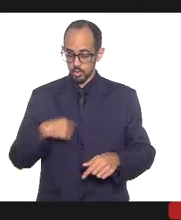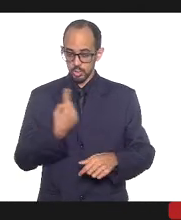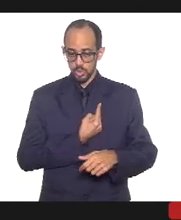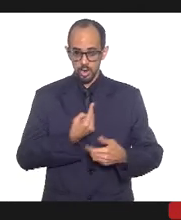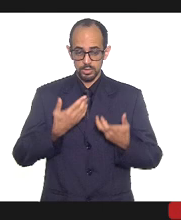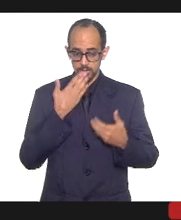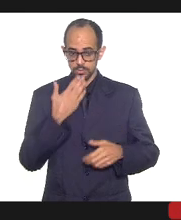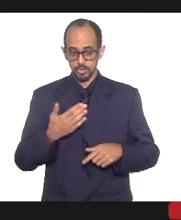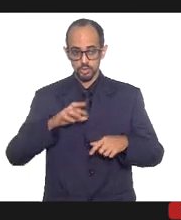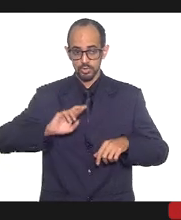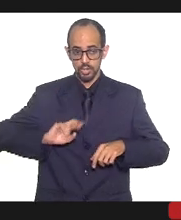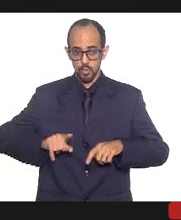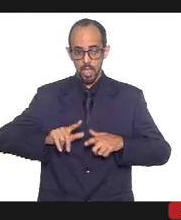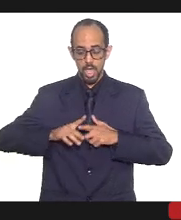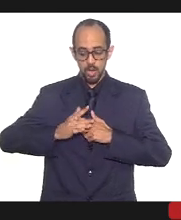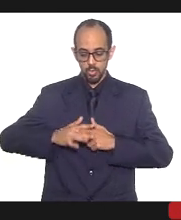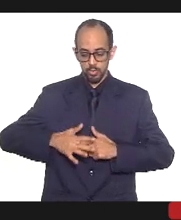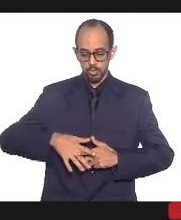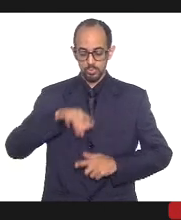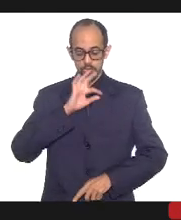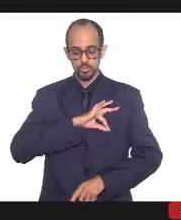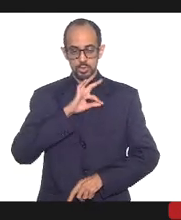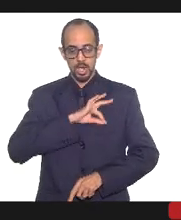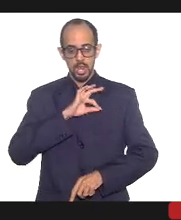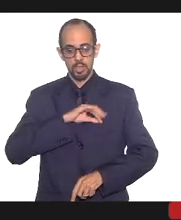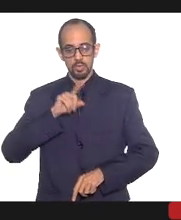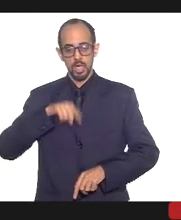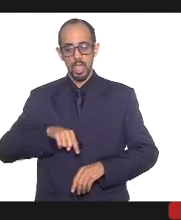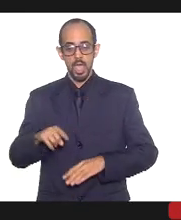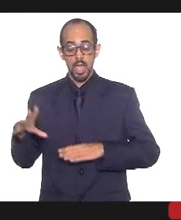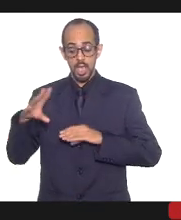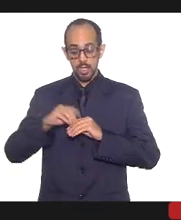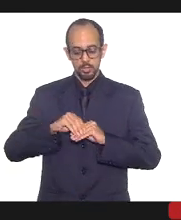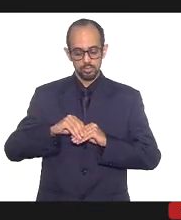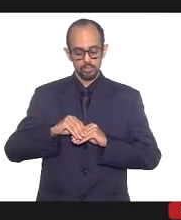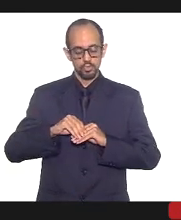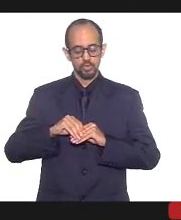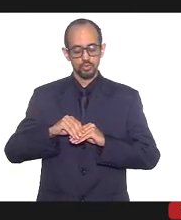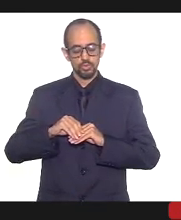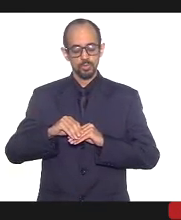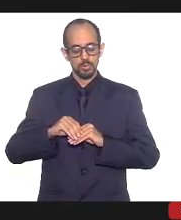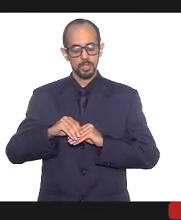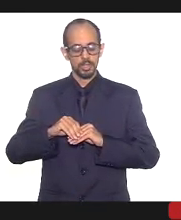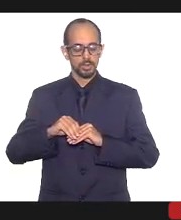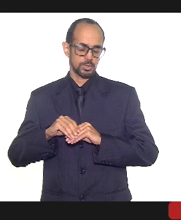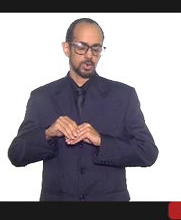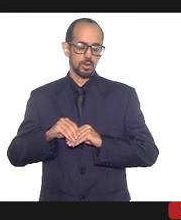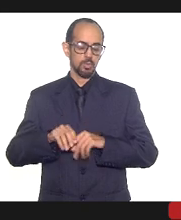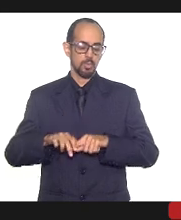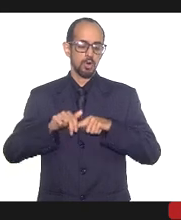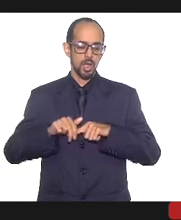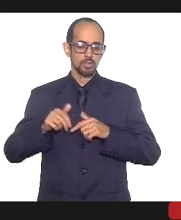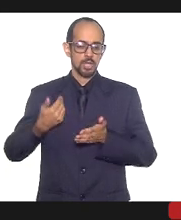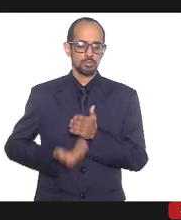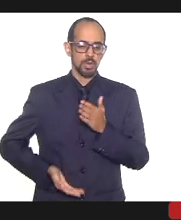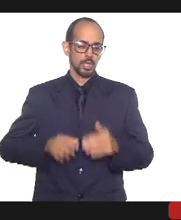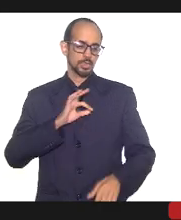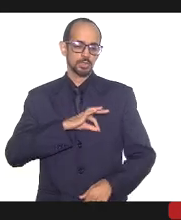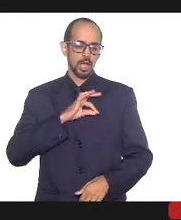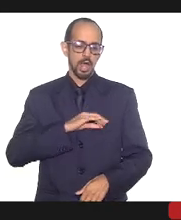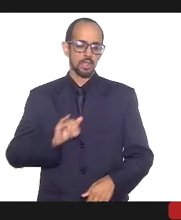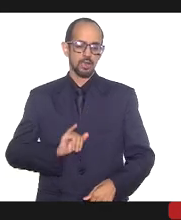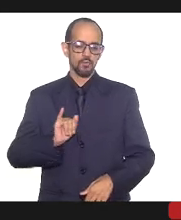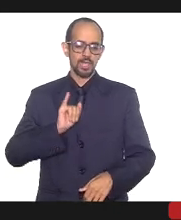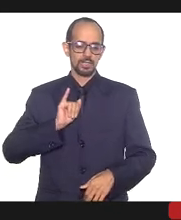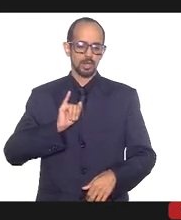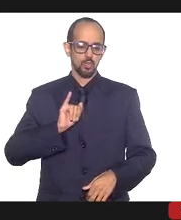reajuste salarial, e sim a recomposição das perdas inflacionárias. Então, conforme foi citado aqui pelo nosso colega do CEP